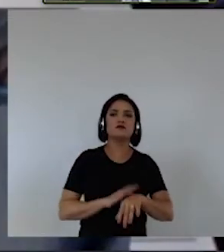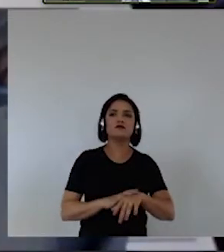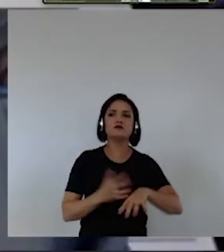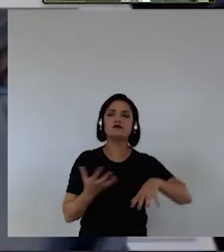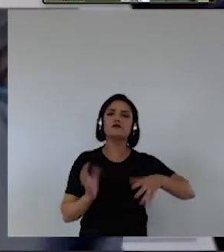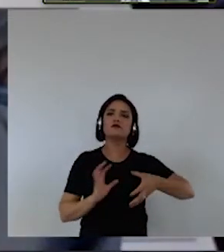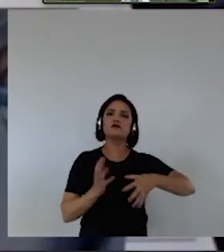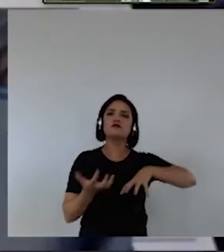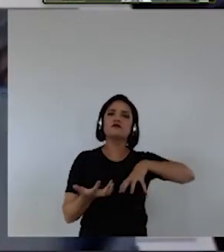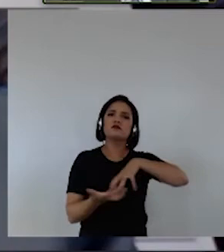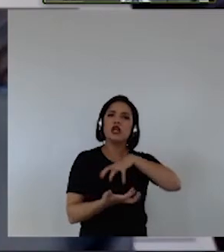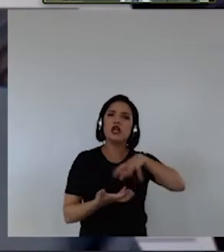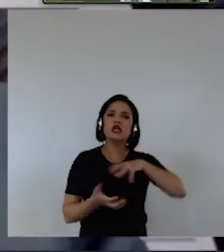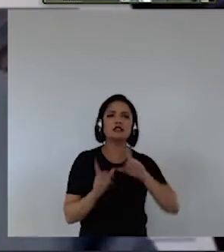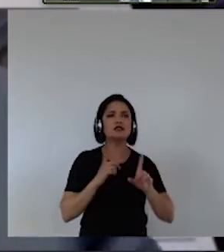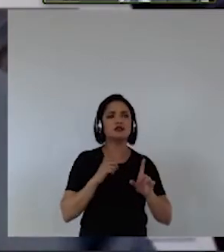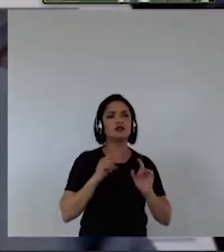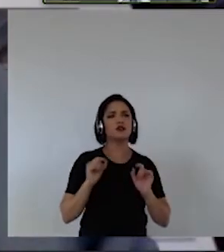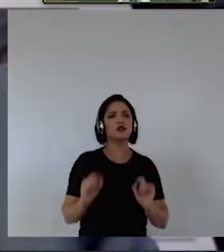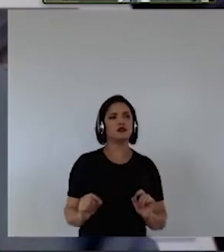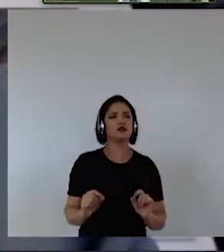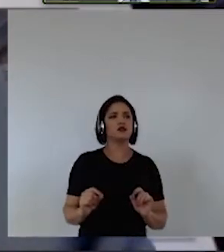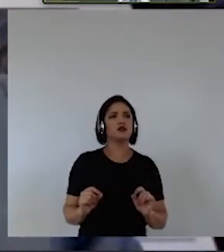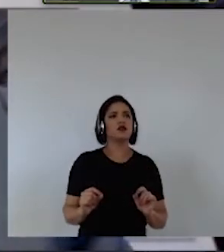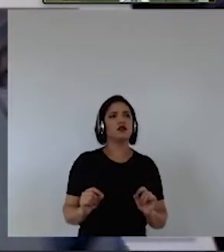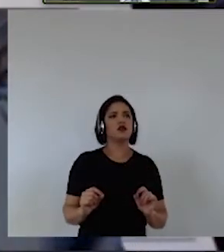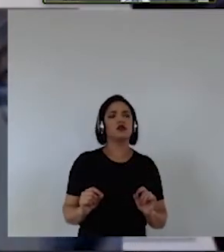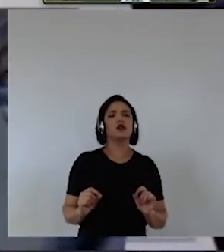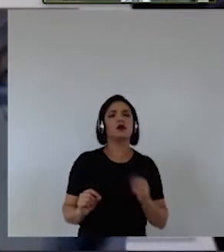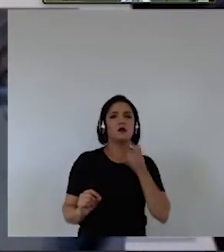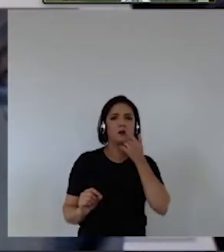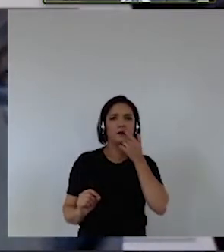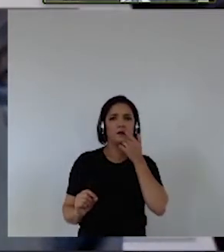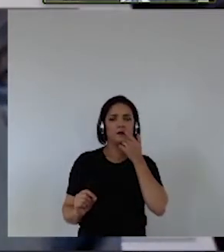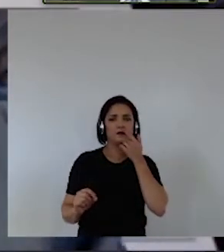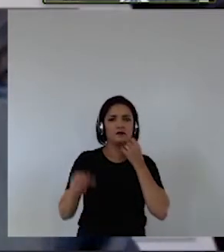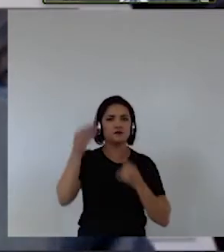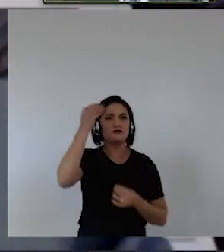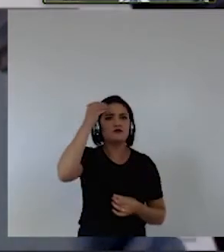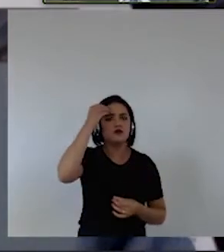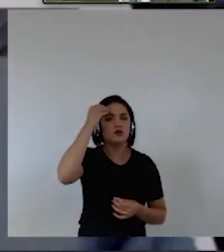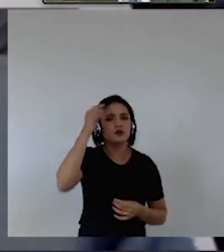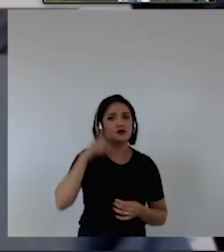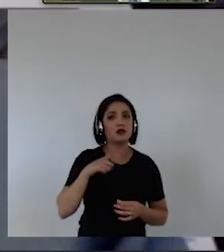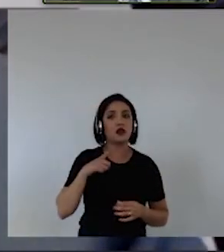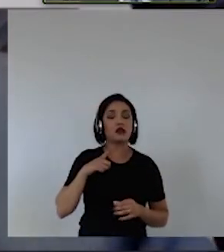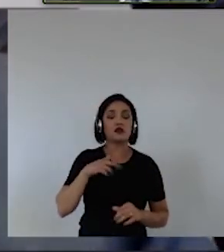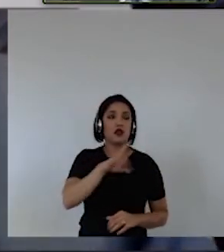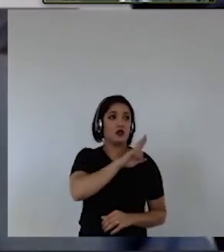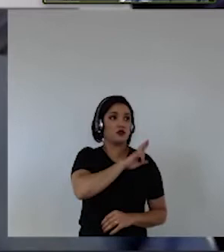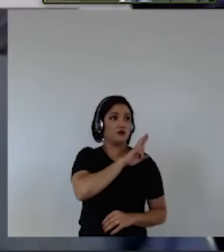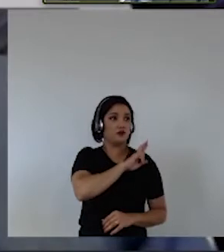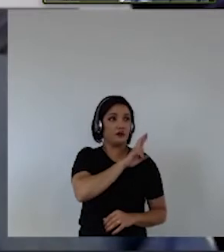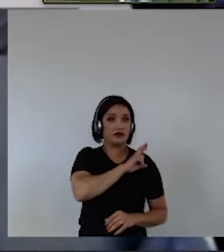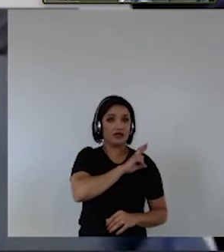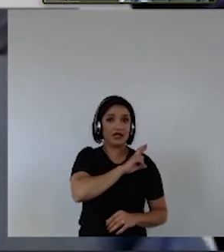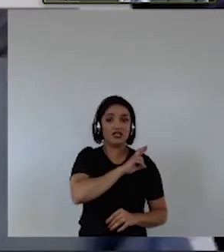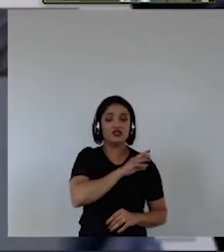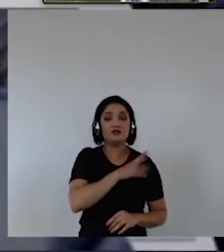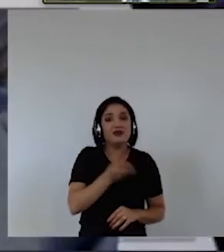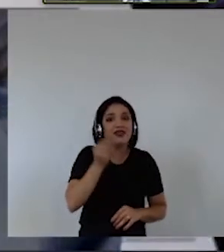está se consolidando o entendimento doutrinário e jurisprudencial que existe um dever de tentar